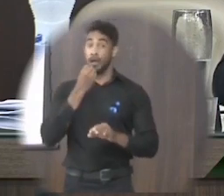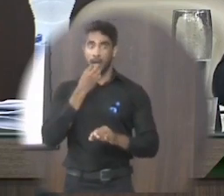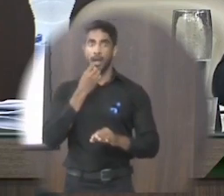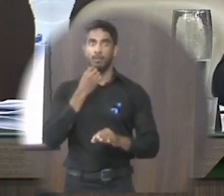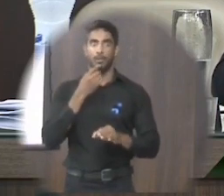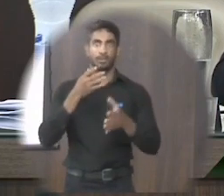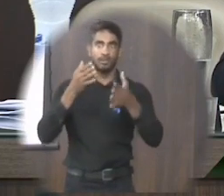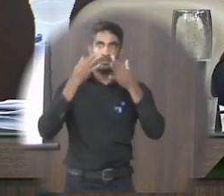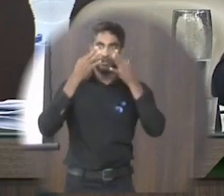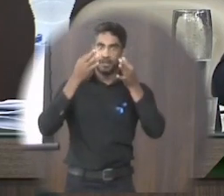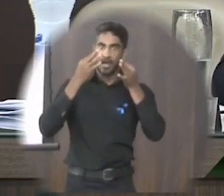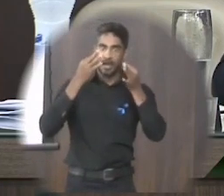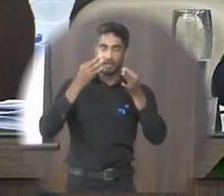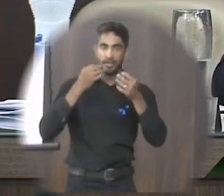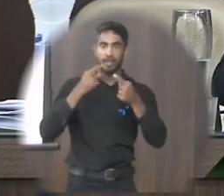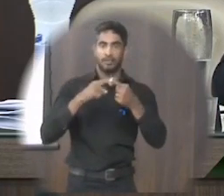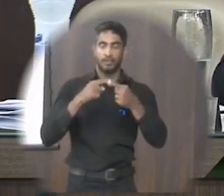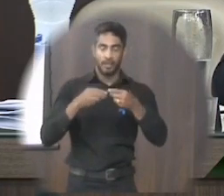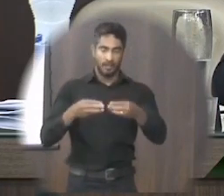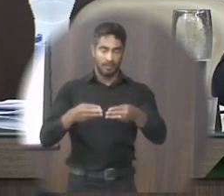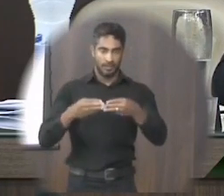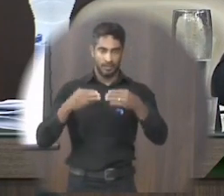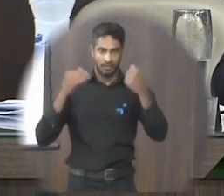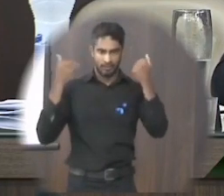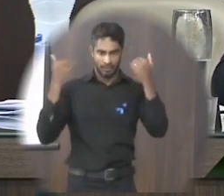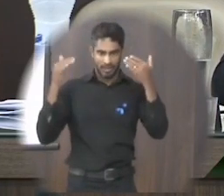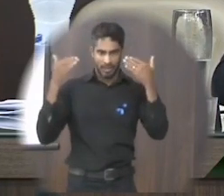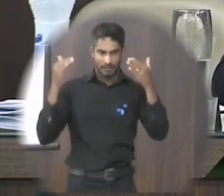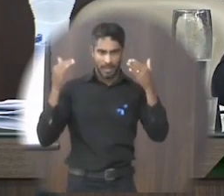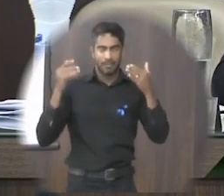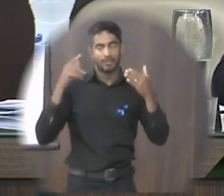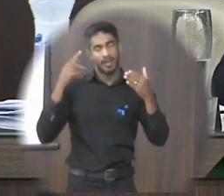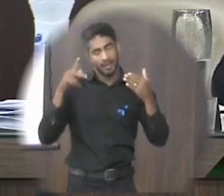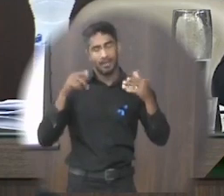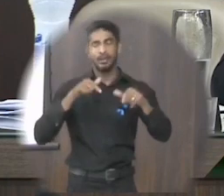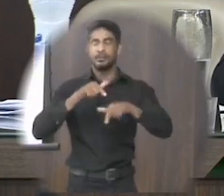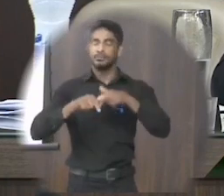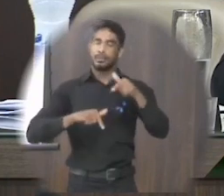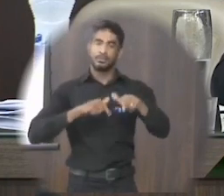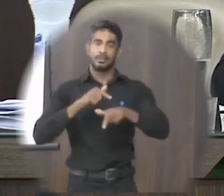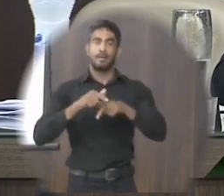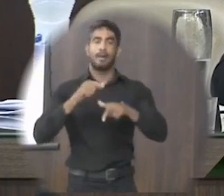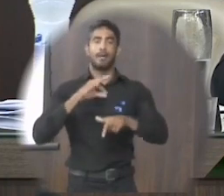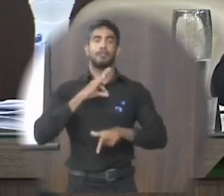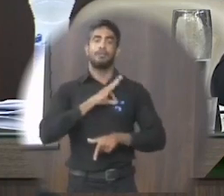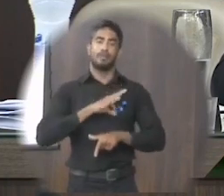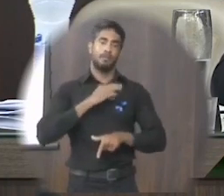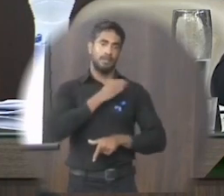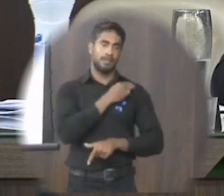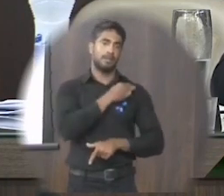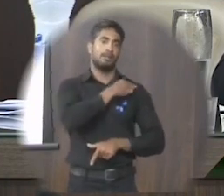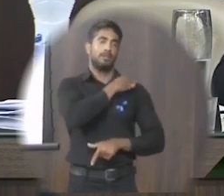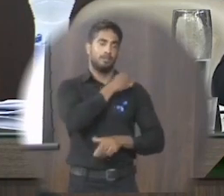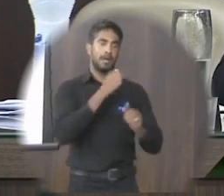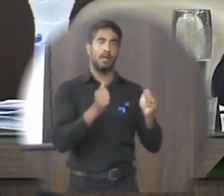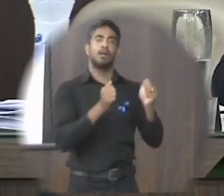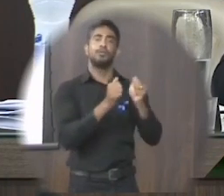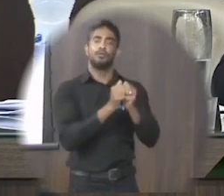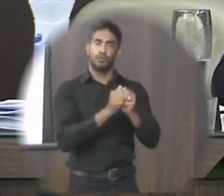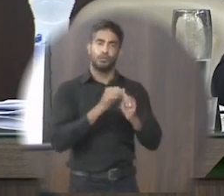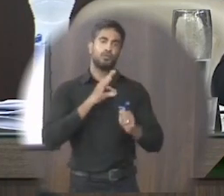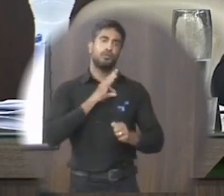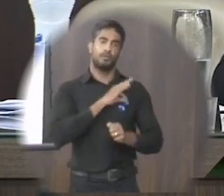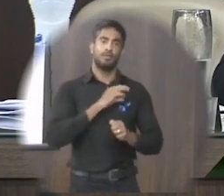ficar atento a isso, né? Então, a minha moção de aplausos vai em decorrência dessa atuação exímia da Polícia Militar, em conjunto com a